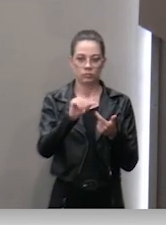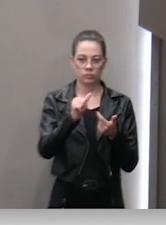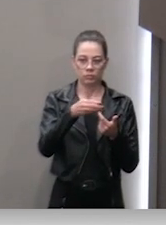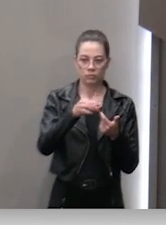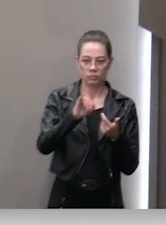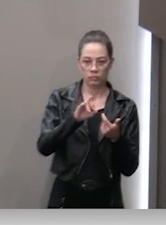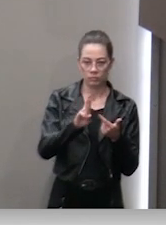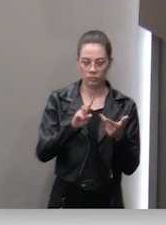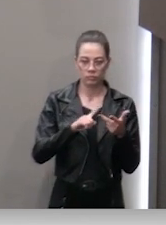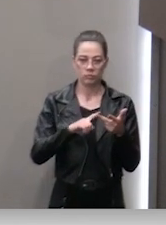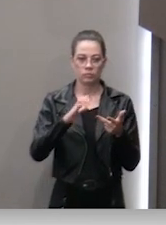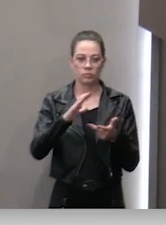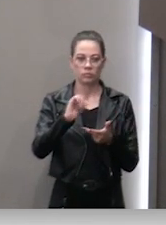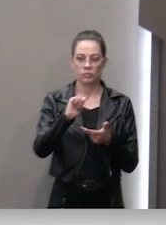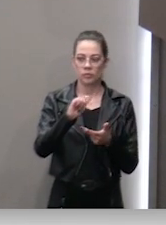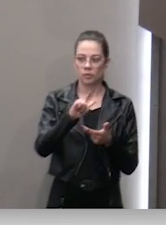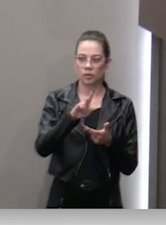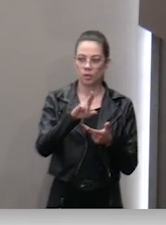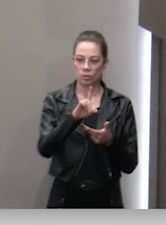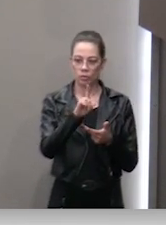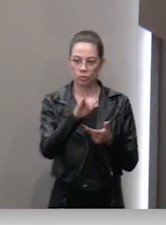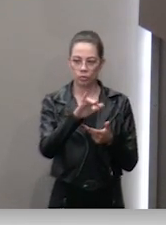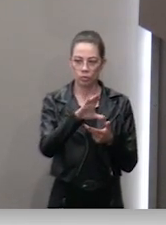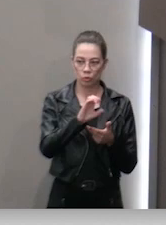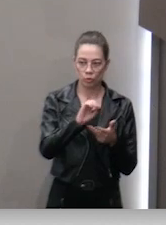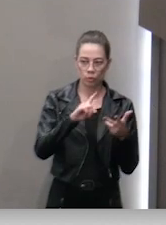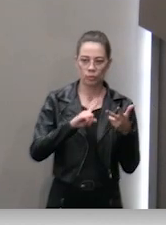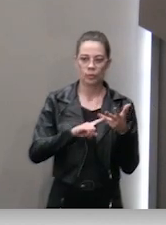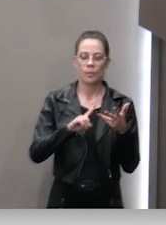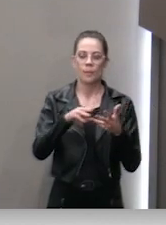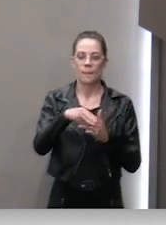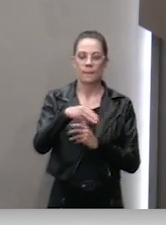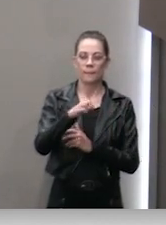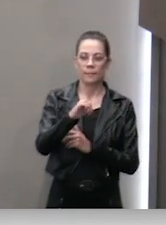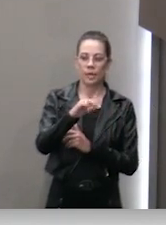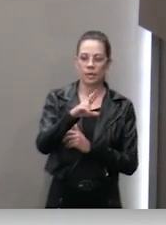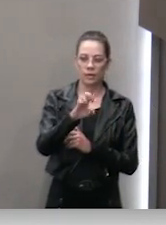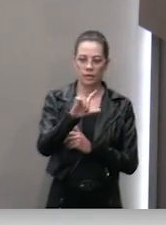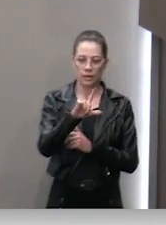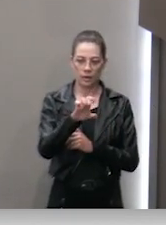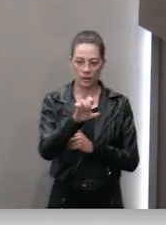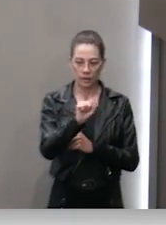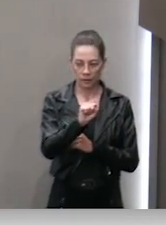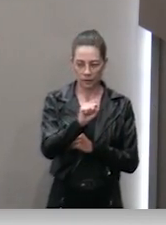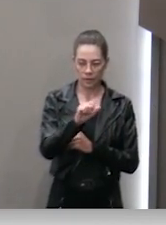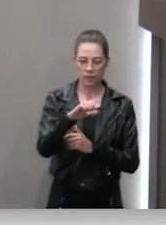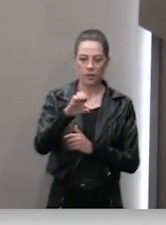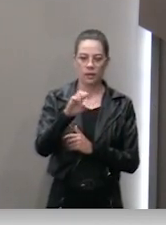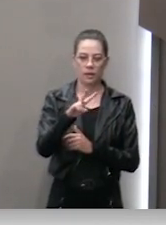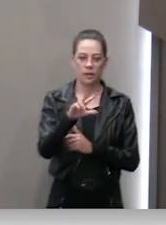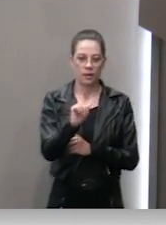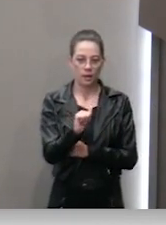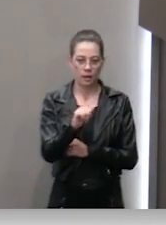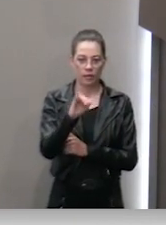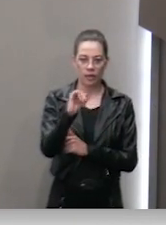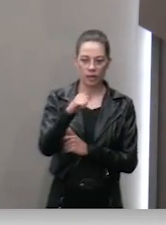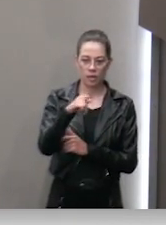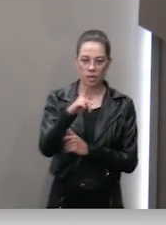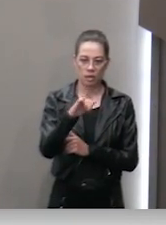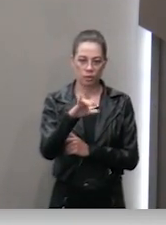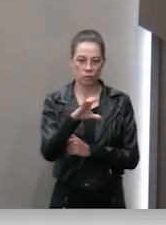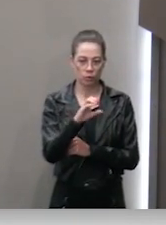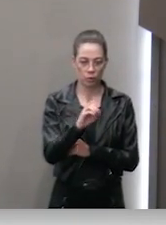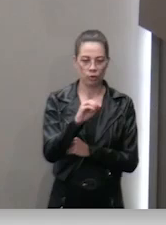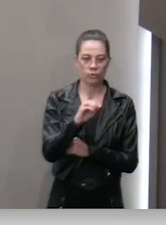Santos, Cláudio Luiz Rufa Soldá, Evandro Meirelles, Eva Valéria Lorenzato, Indiomar Vieira